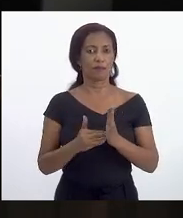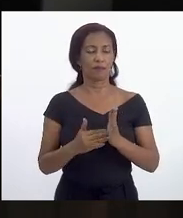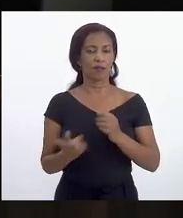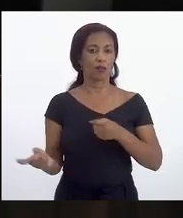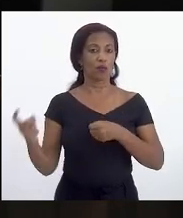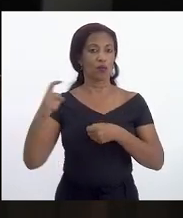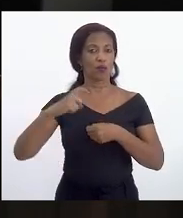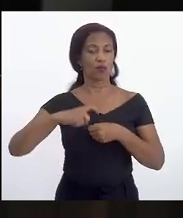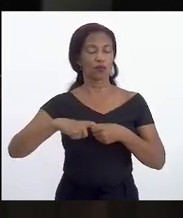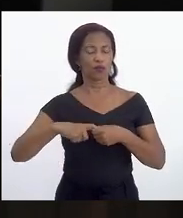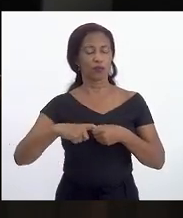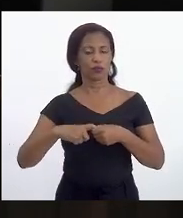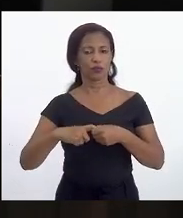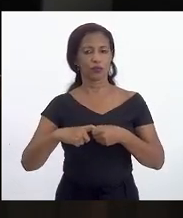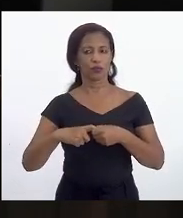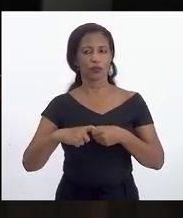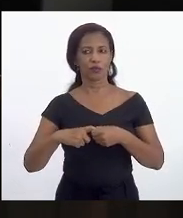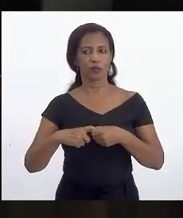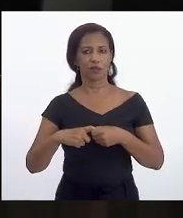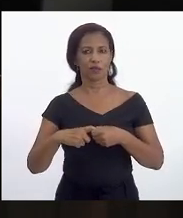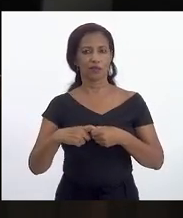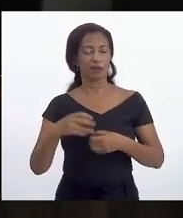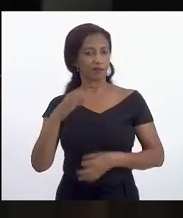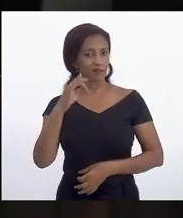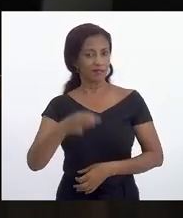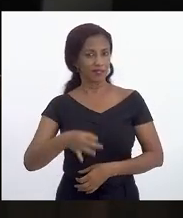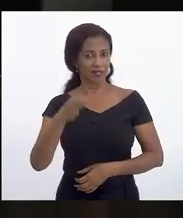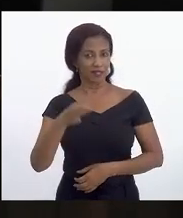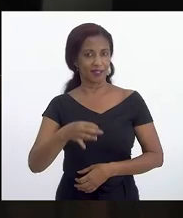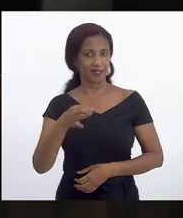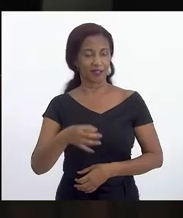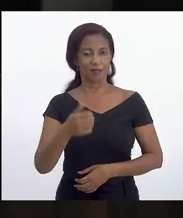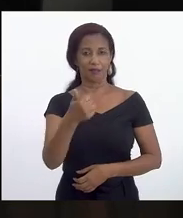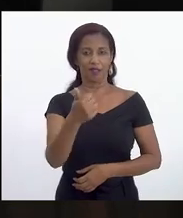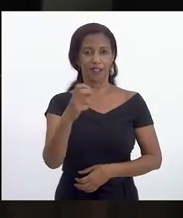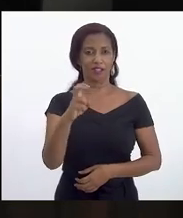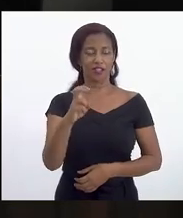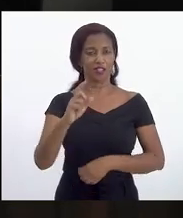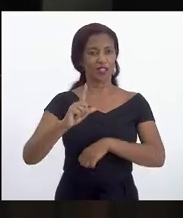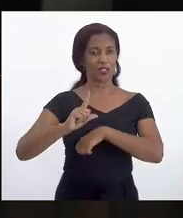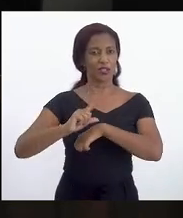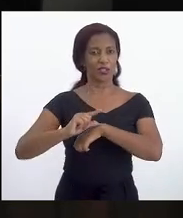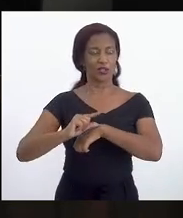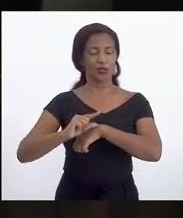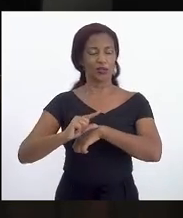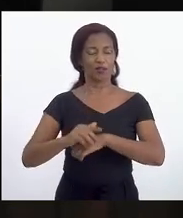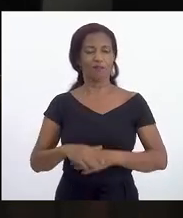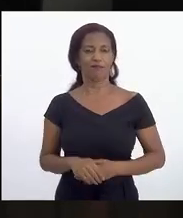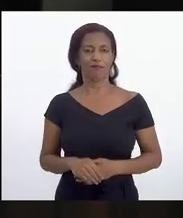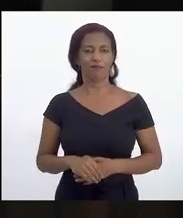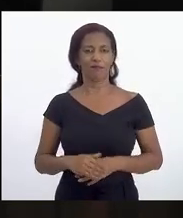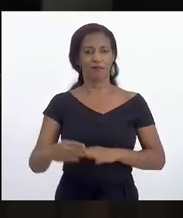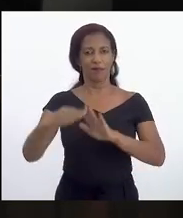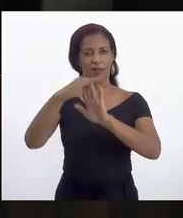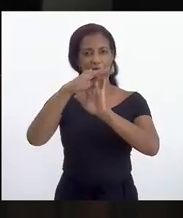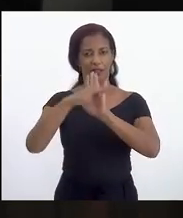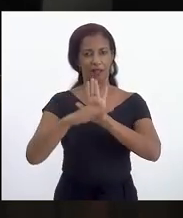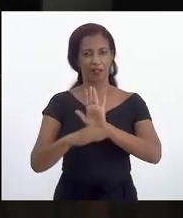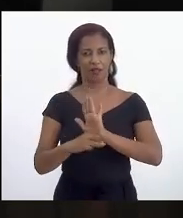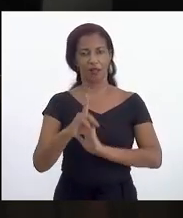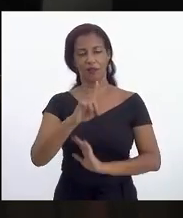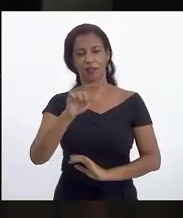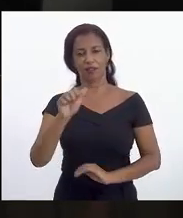retornaremos impreterivelmente às 15horas para a ordem